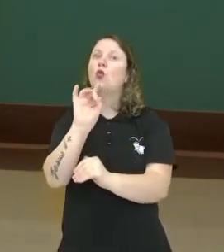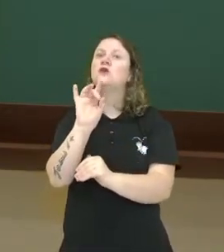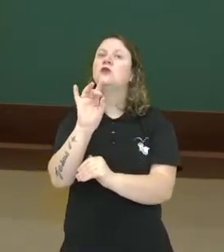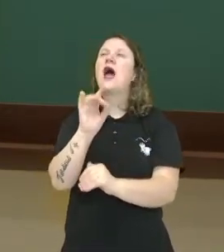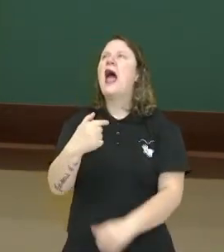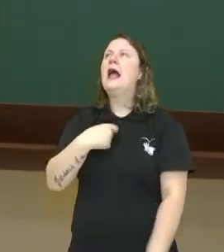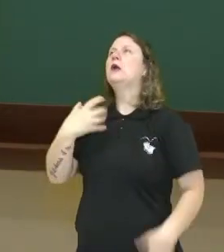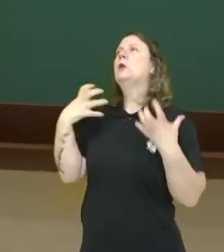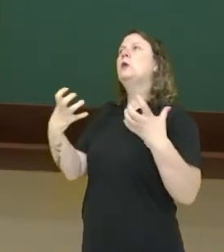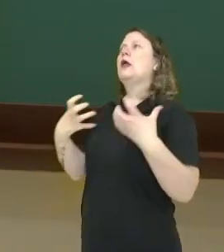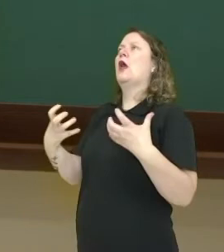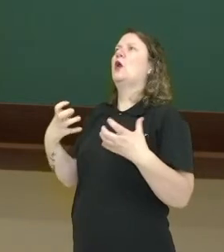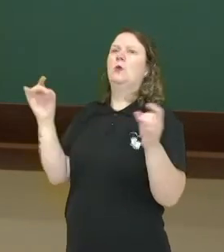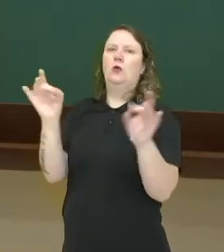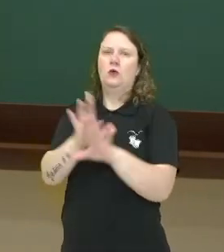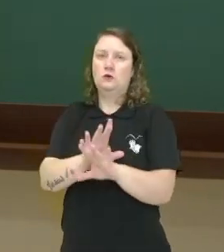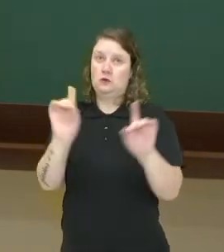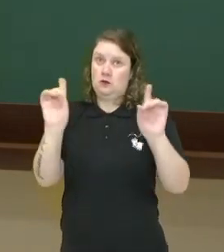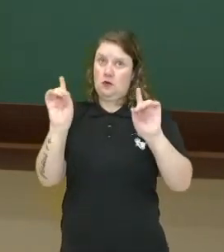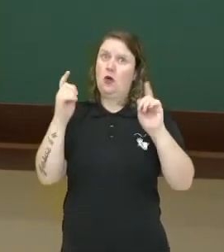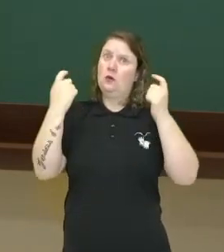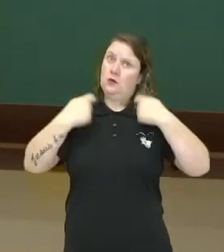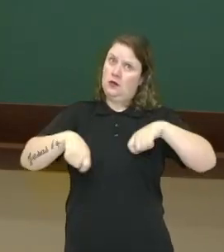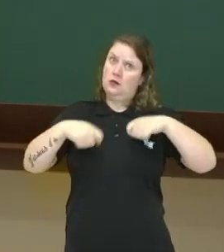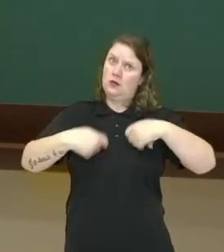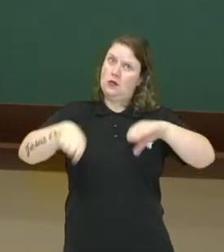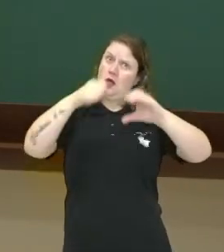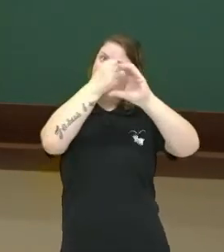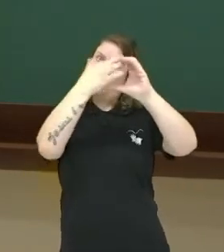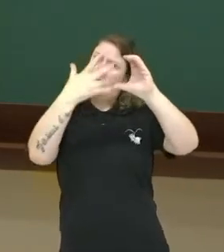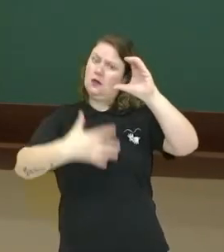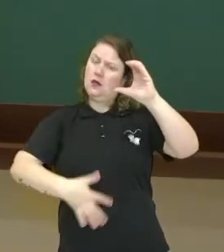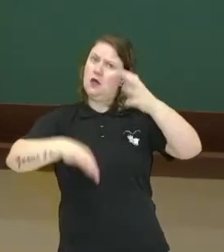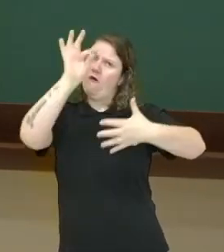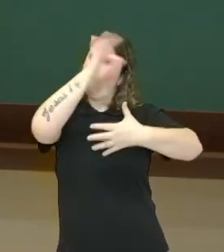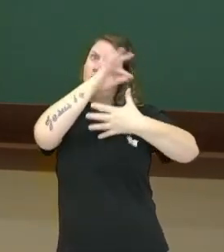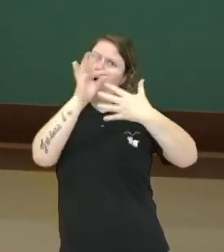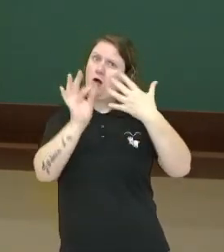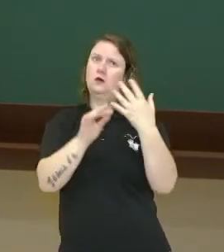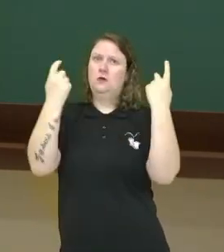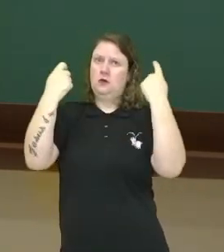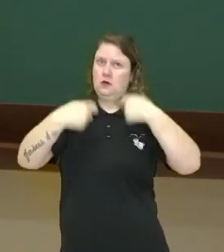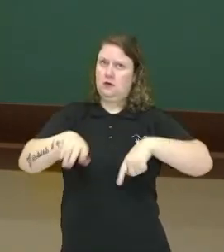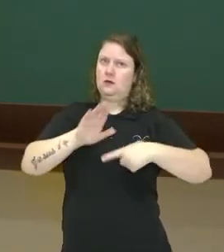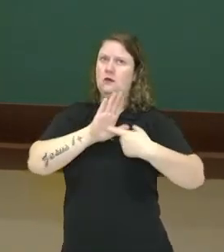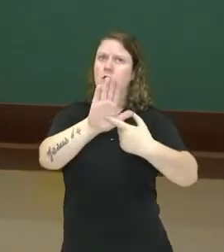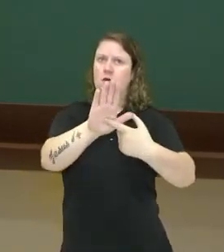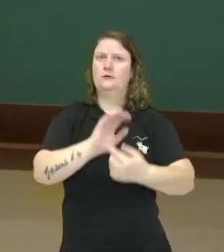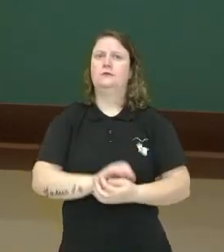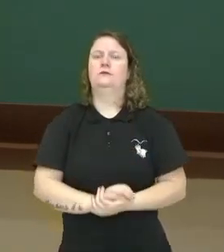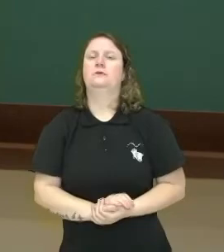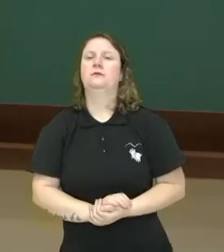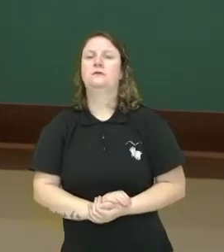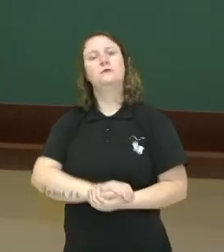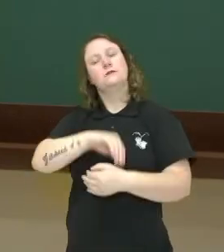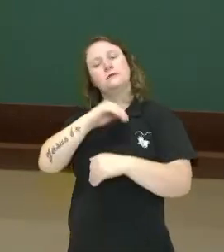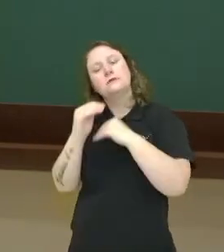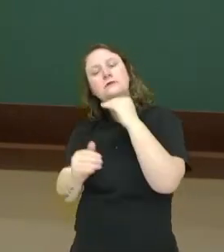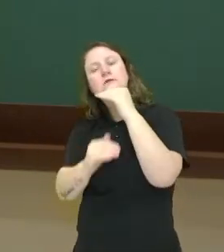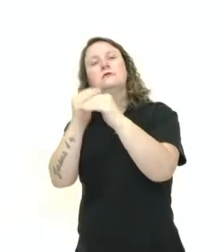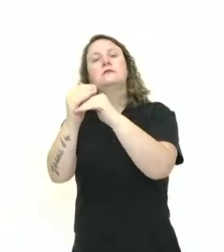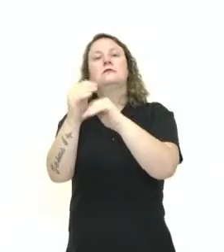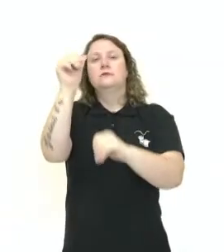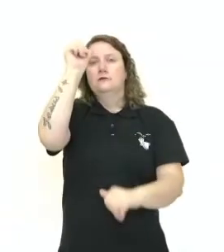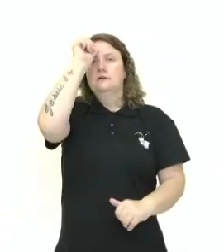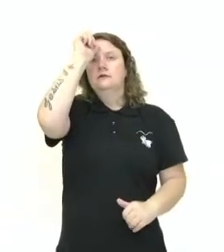decide ser. Ele tem que ter várias características para chegar a esse patamar. O forte crescimento econômico também da Índia colocou